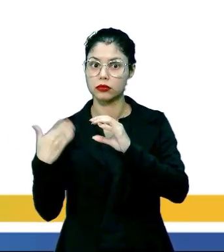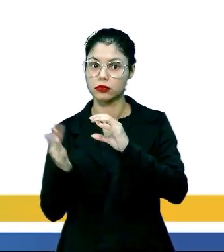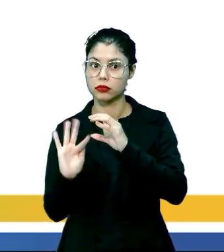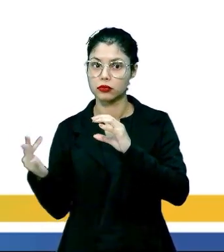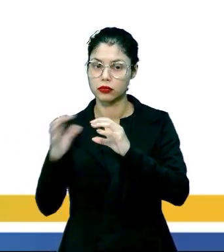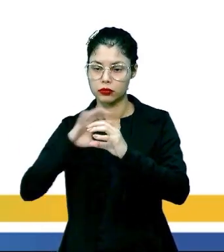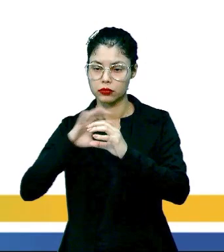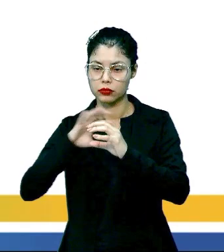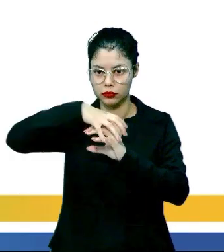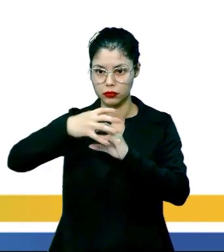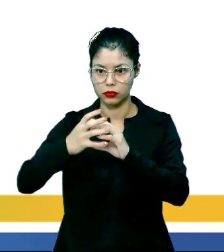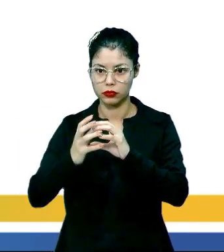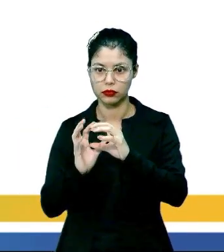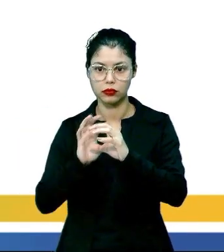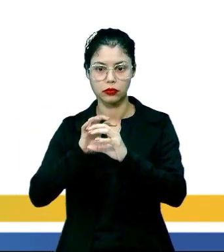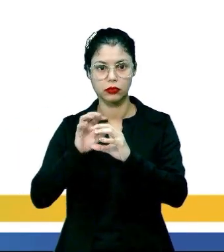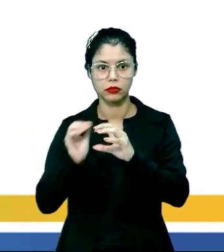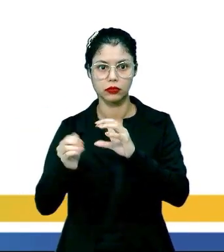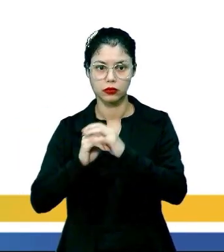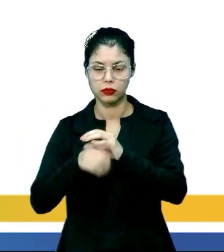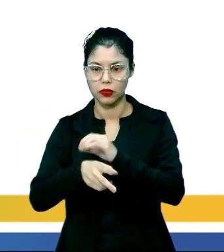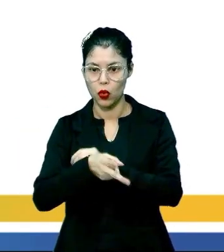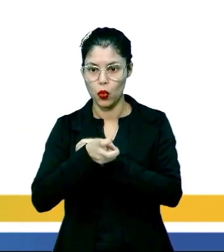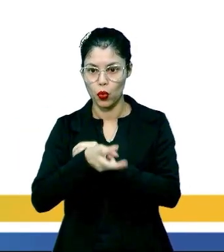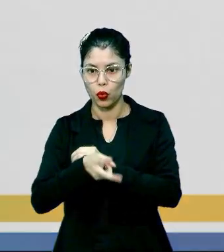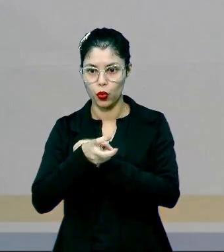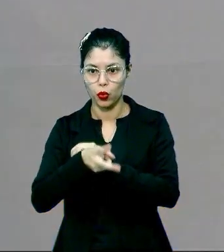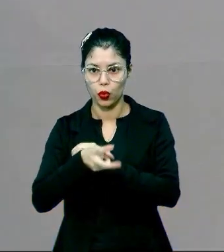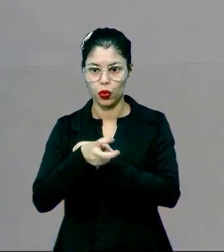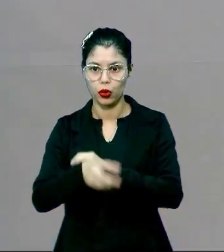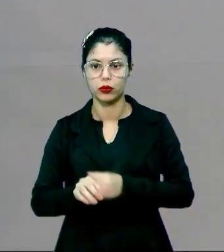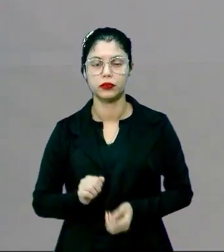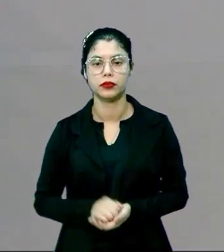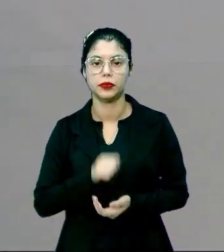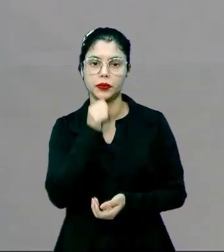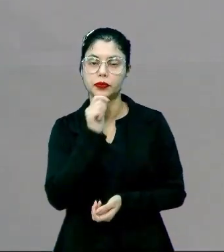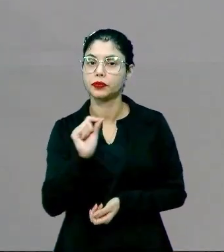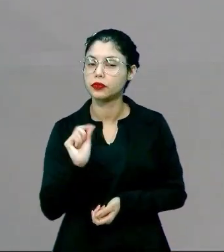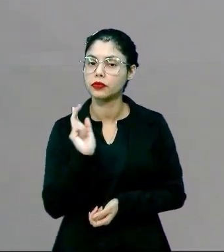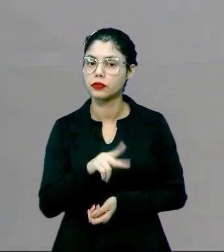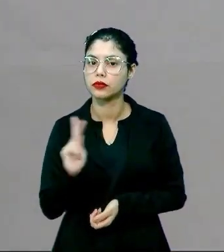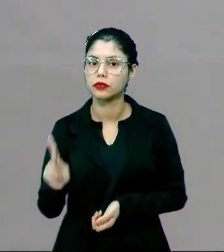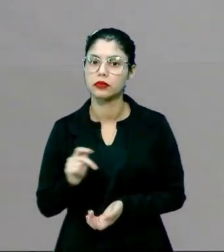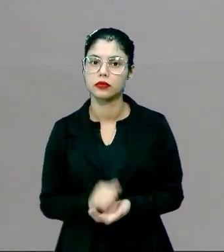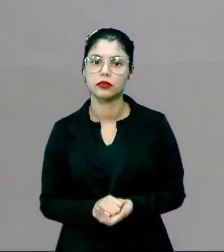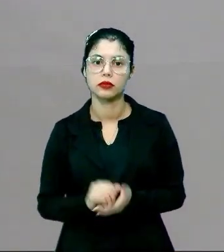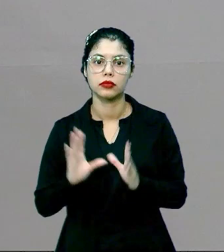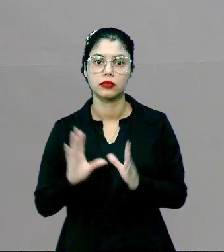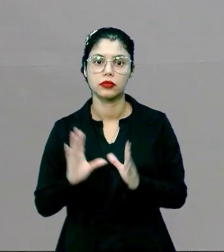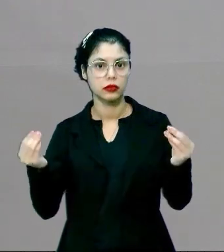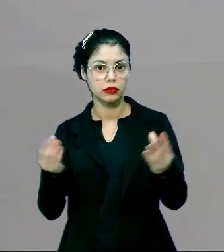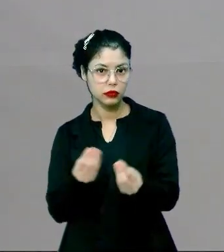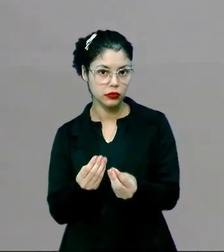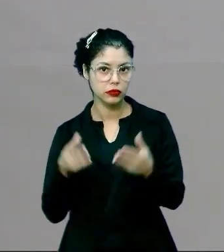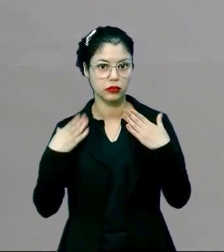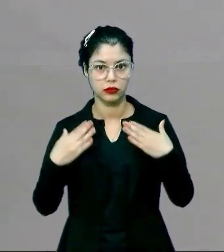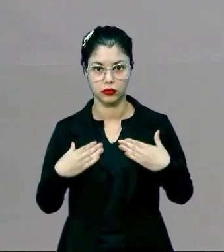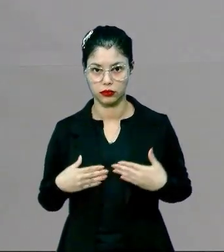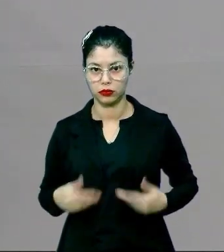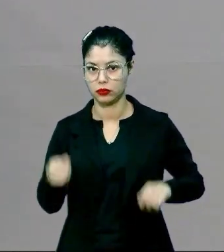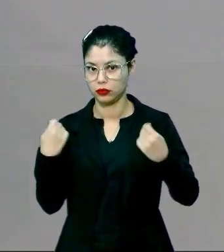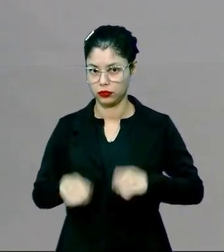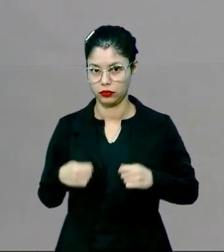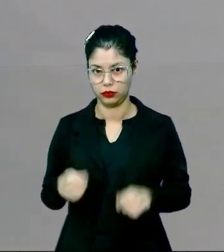função dessa cápsula? Fazer a filtração. Fazer filtração de quê, professora? De substâncias que o nosso